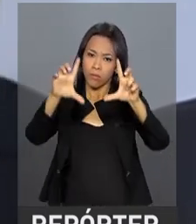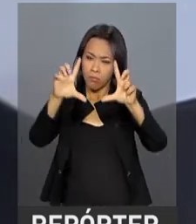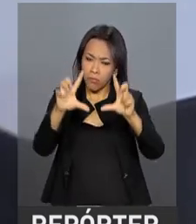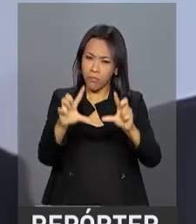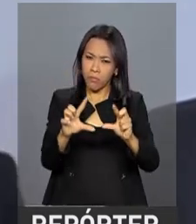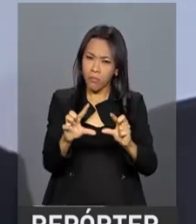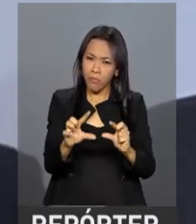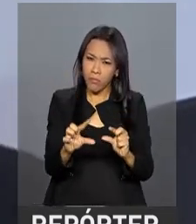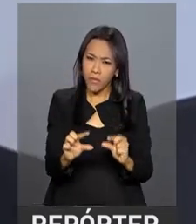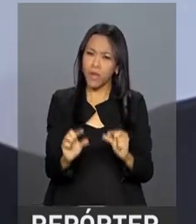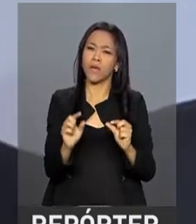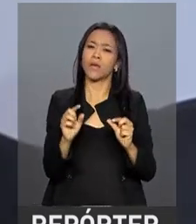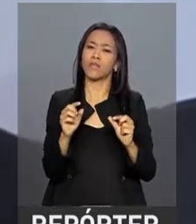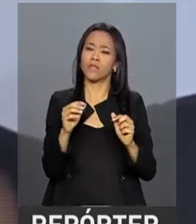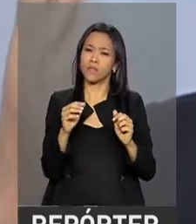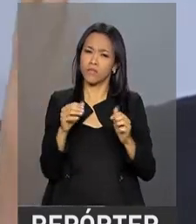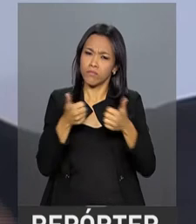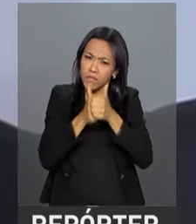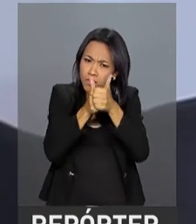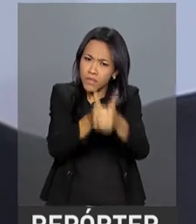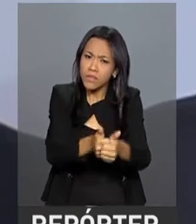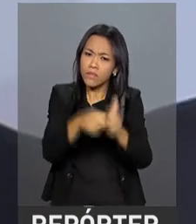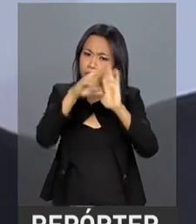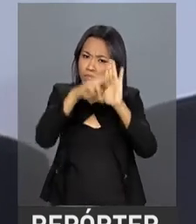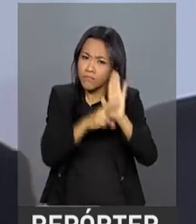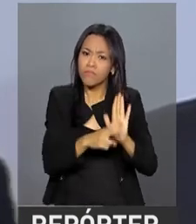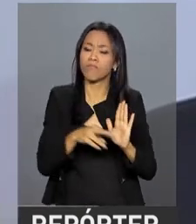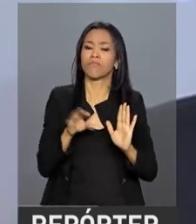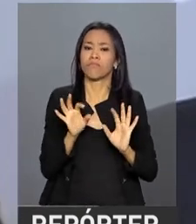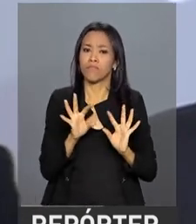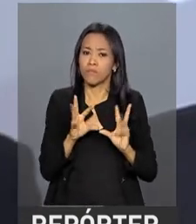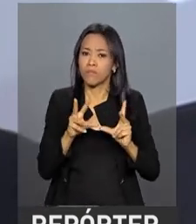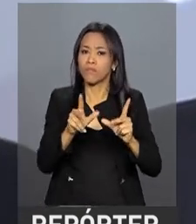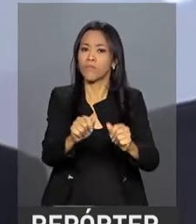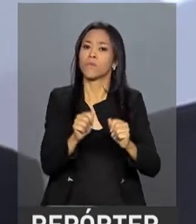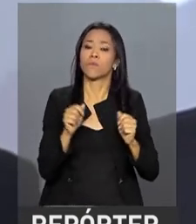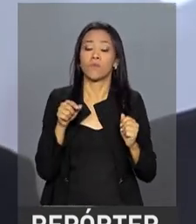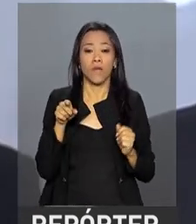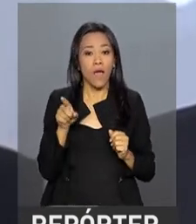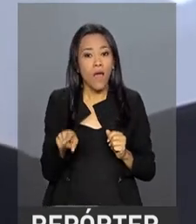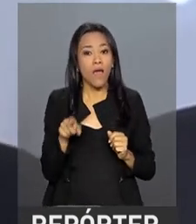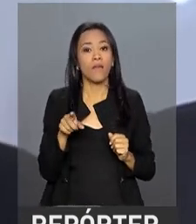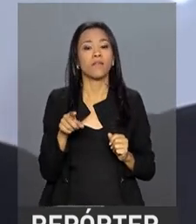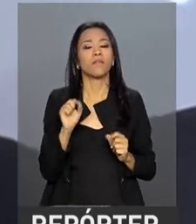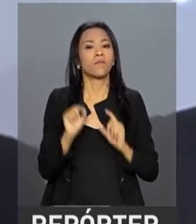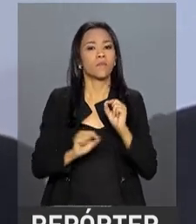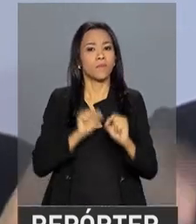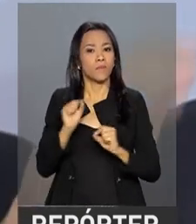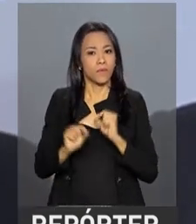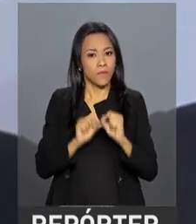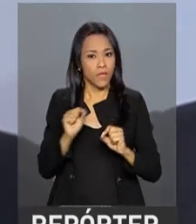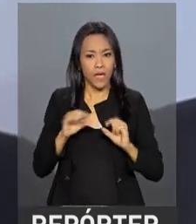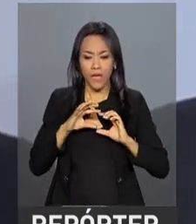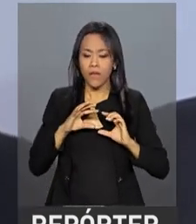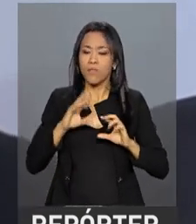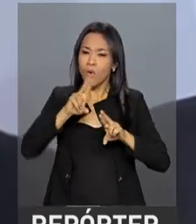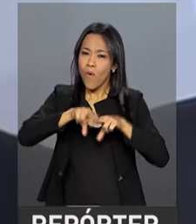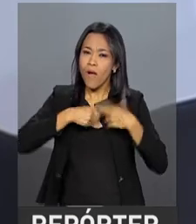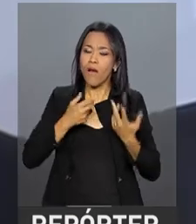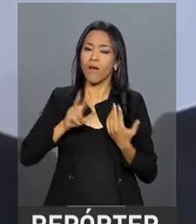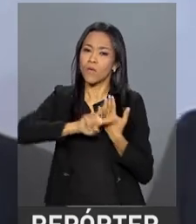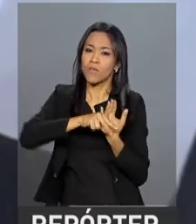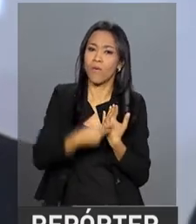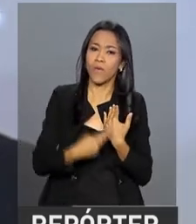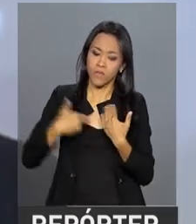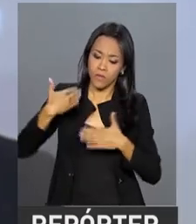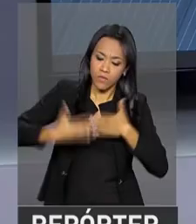baixo dentro dos padrões históricos brasileiros. Tudo isso é algo que se soma a todo esse processo de